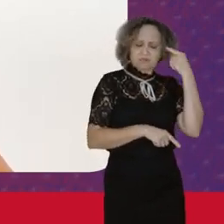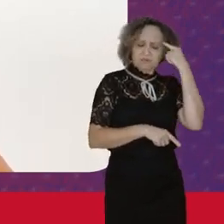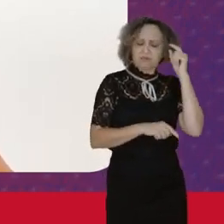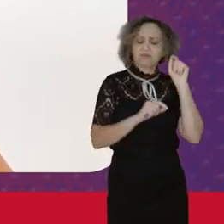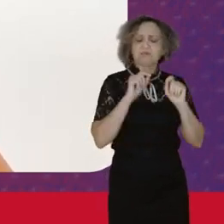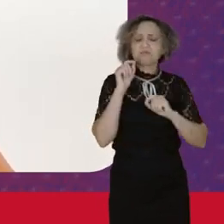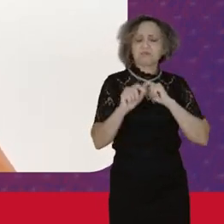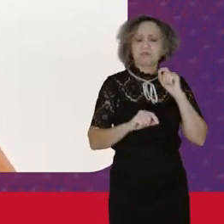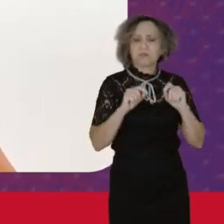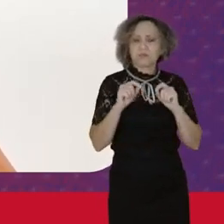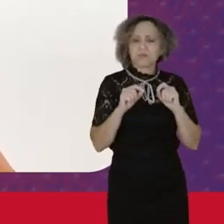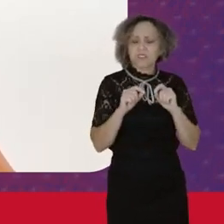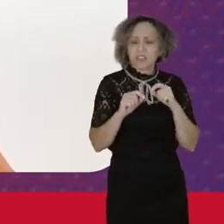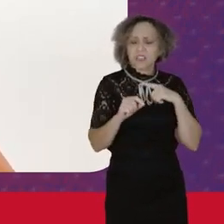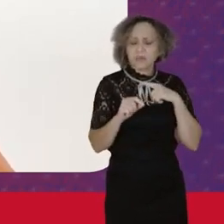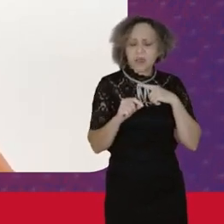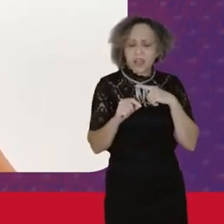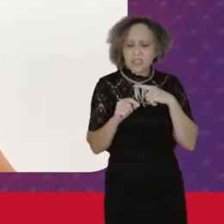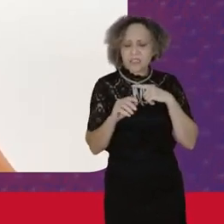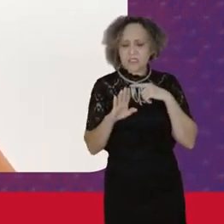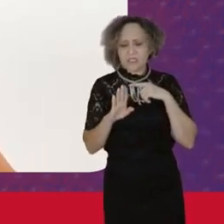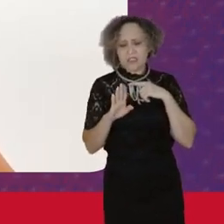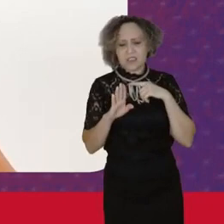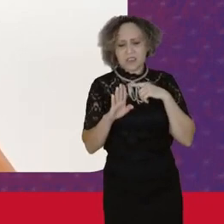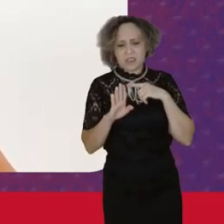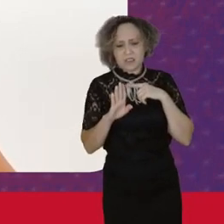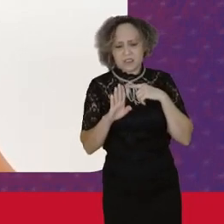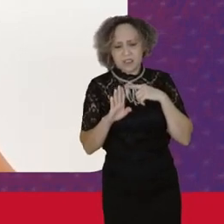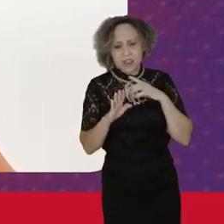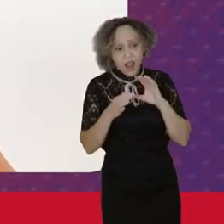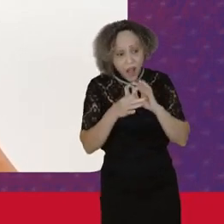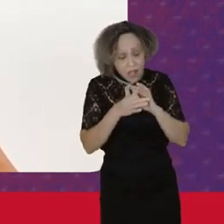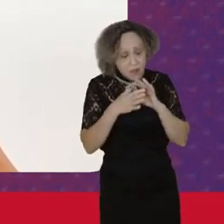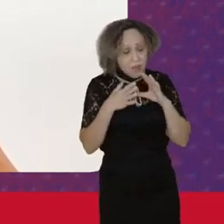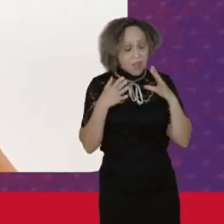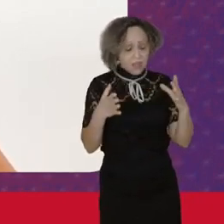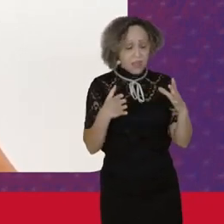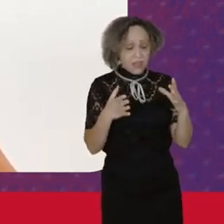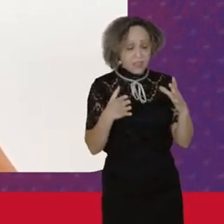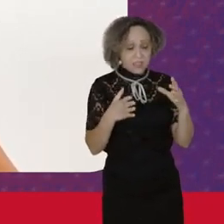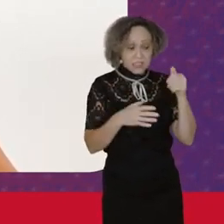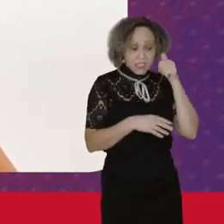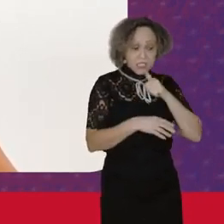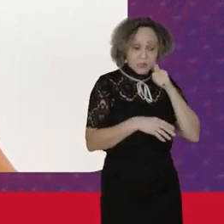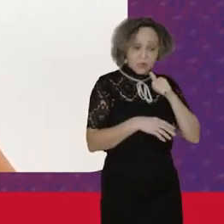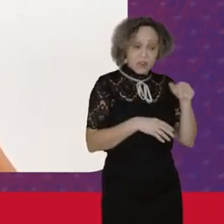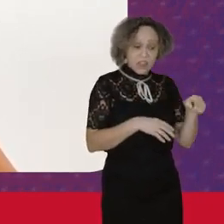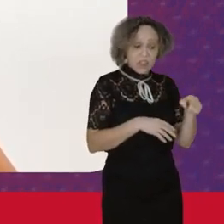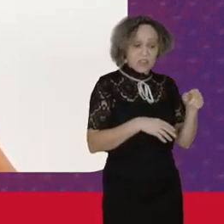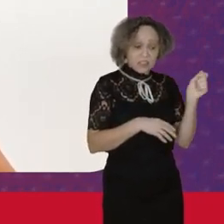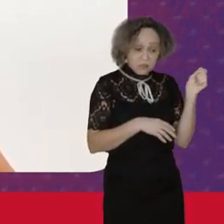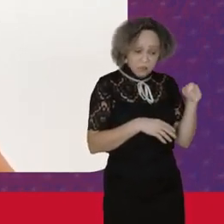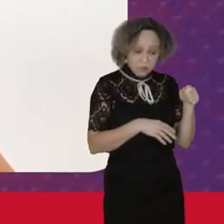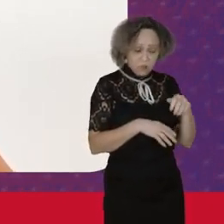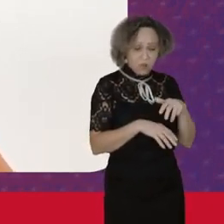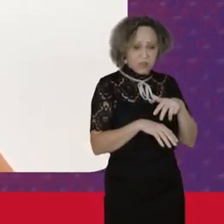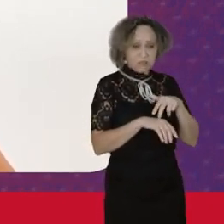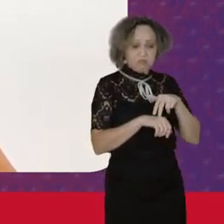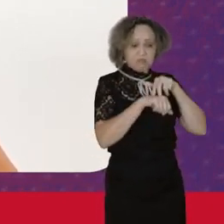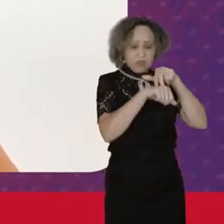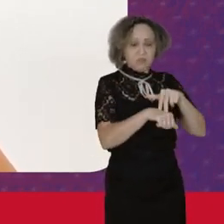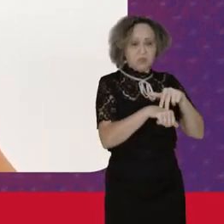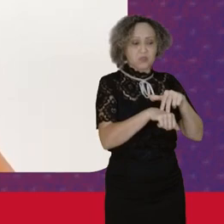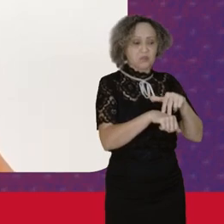mais de autonomia dessas mulheres perante a propriedade, perante aí a gleba, aí